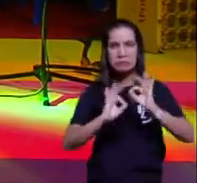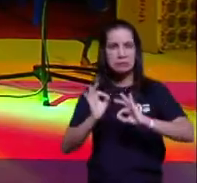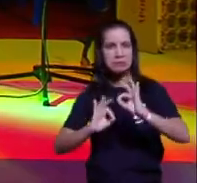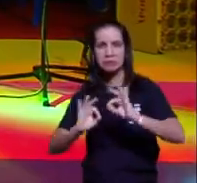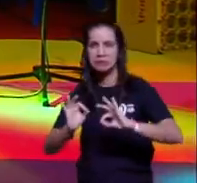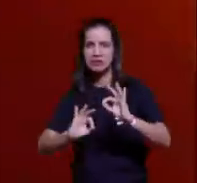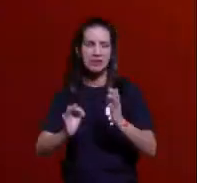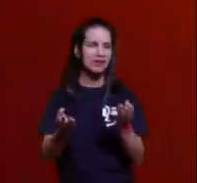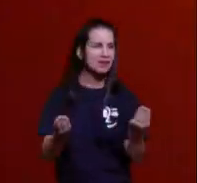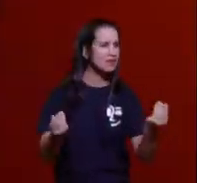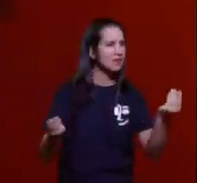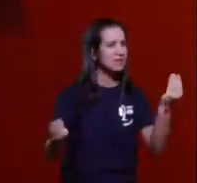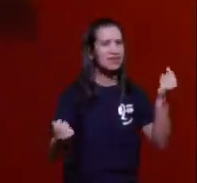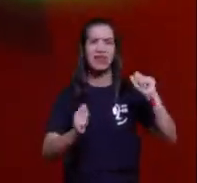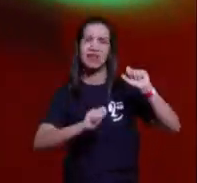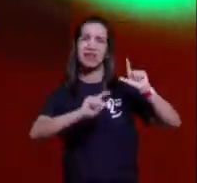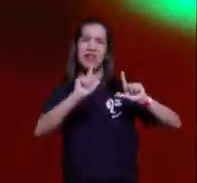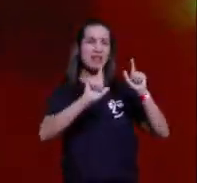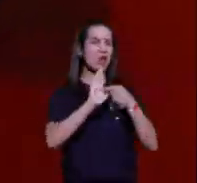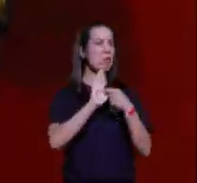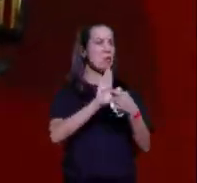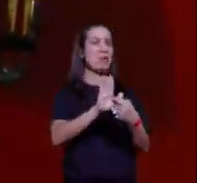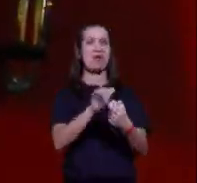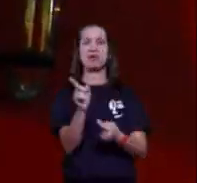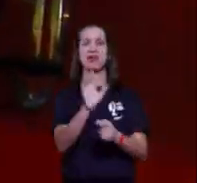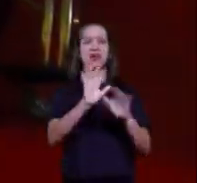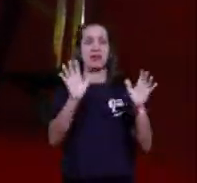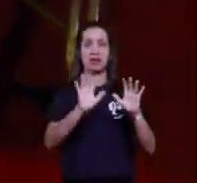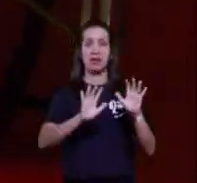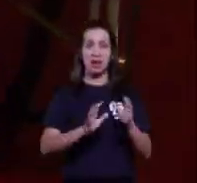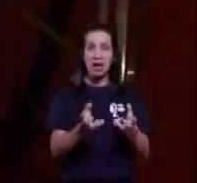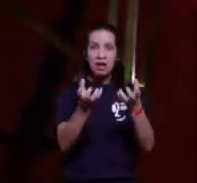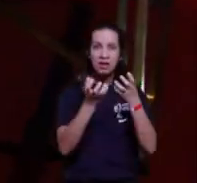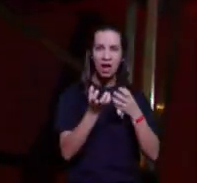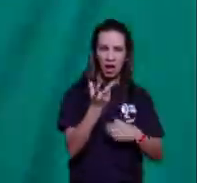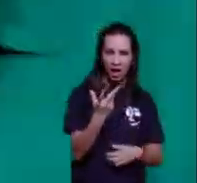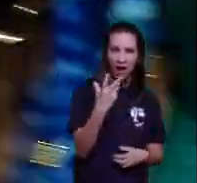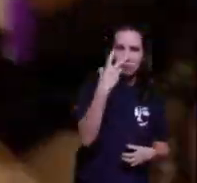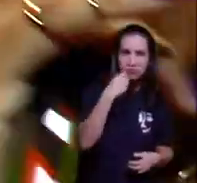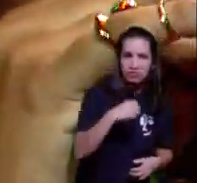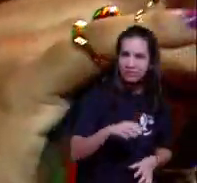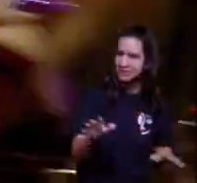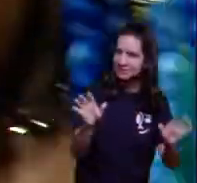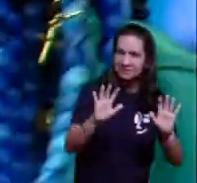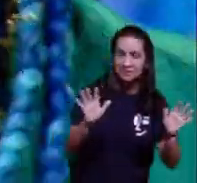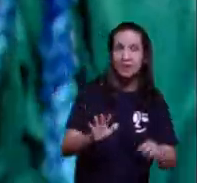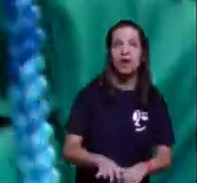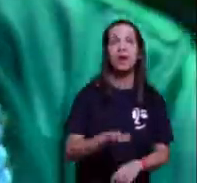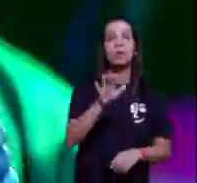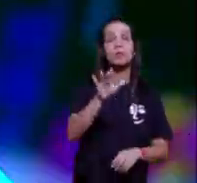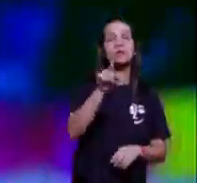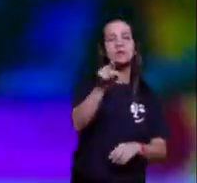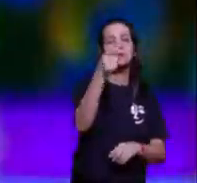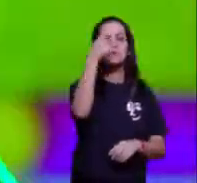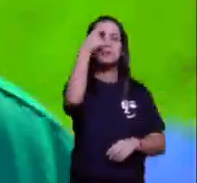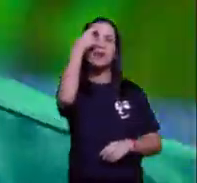pra televisão, quer me pegar, então vem me trombar. Vem. Mas vem certo que